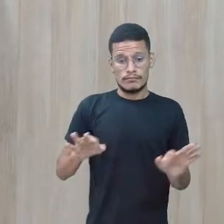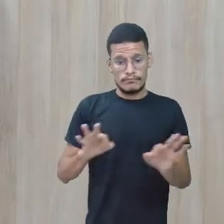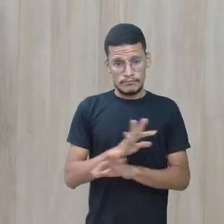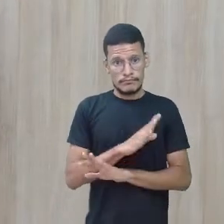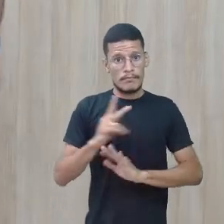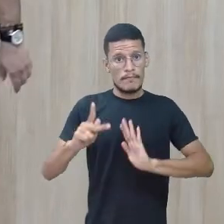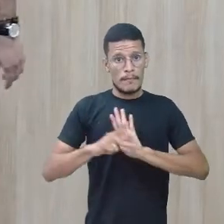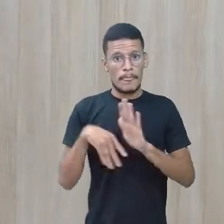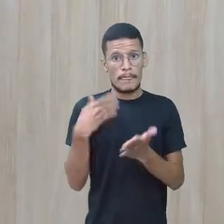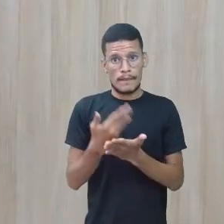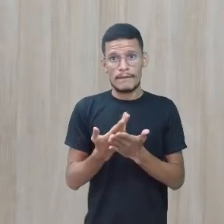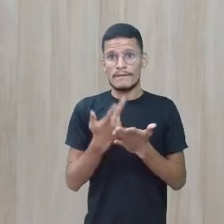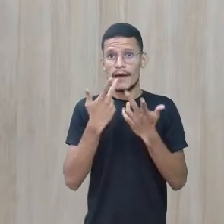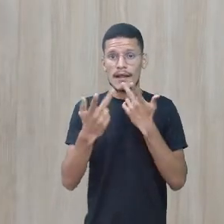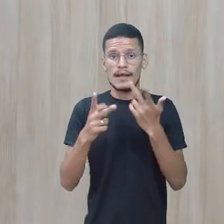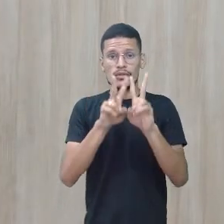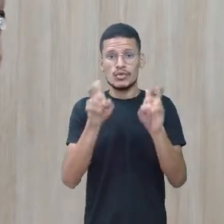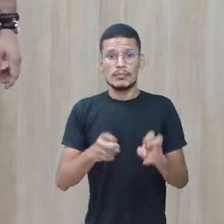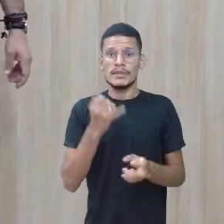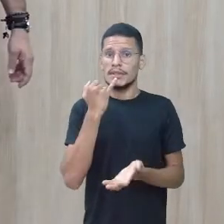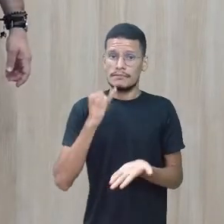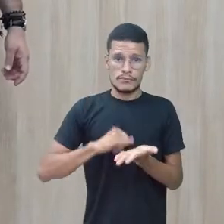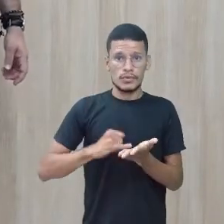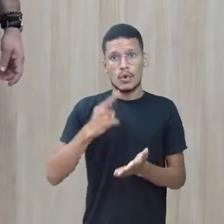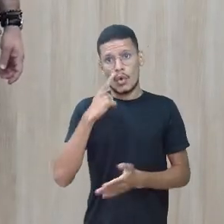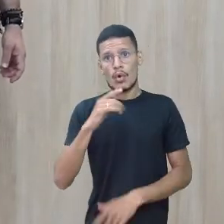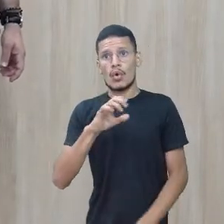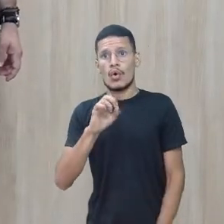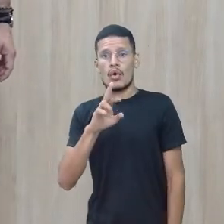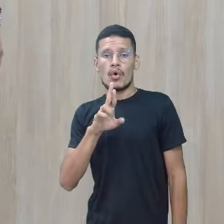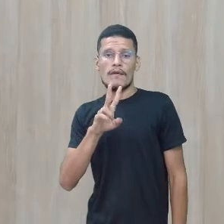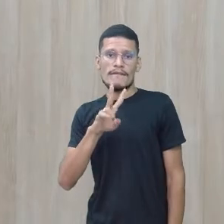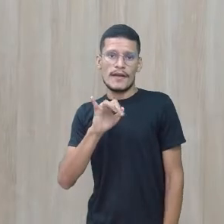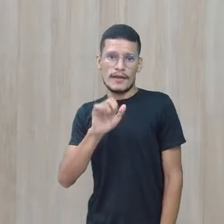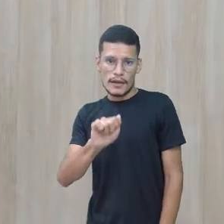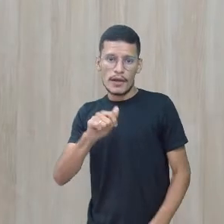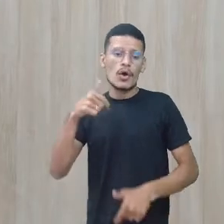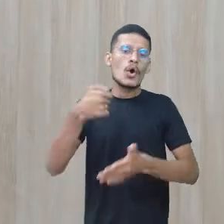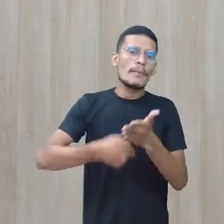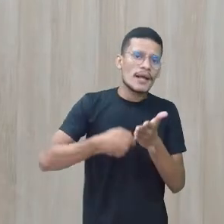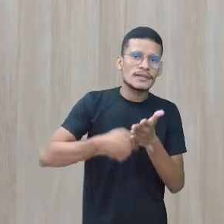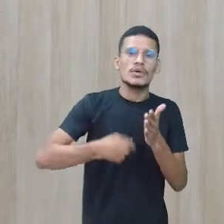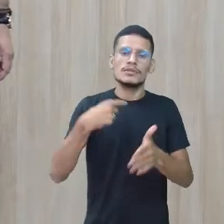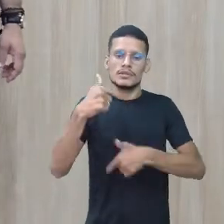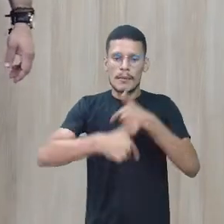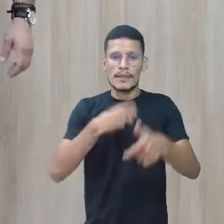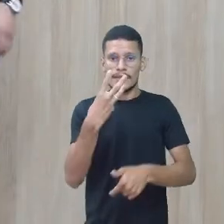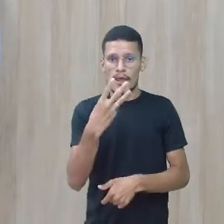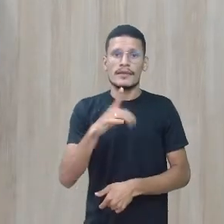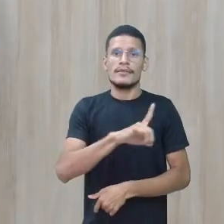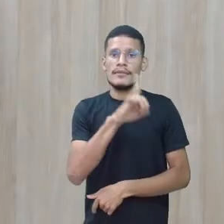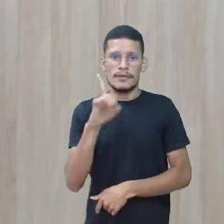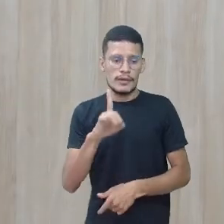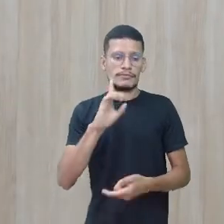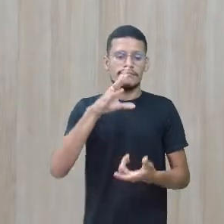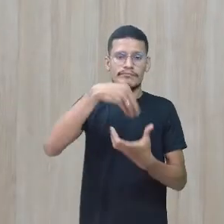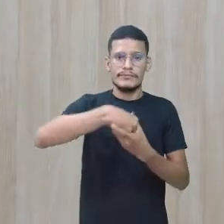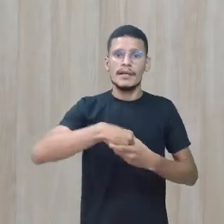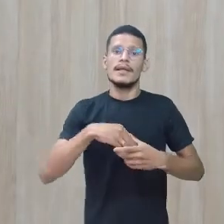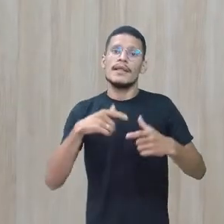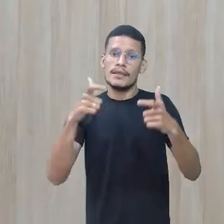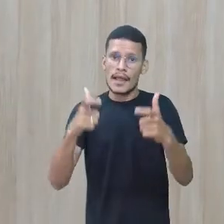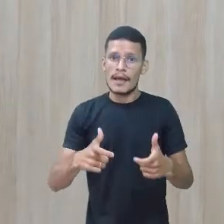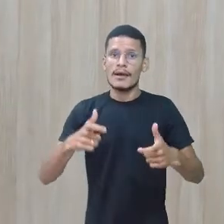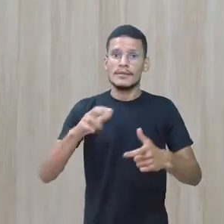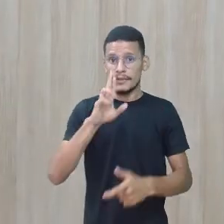vamos falar aqui dos tributos, né? A Corvé, a gente já falou, a obrigação aí de trabalhar 3 dias, pelo menos, né, nas terras do Senhor. E